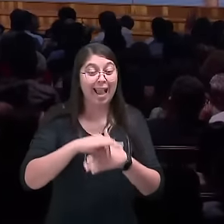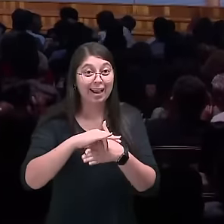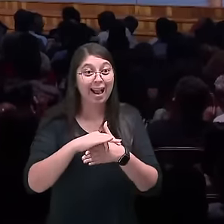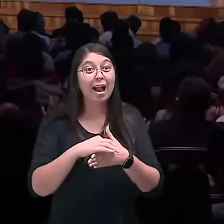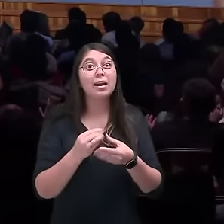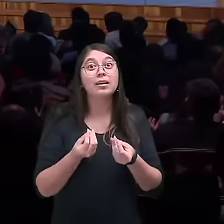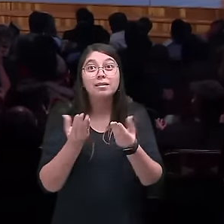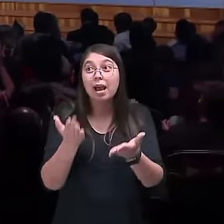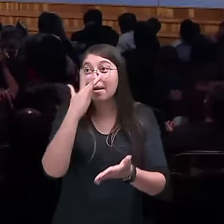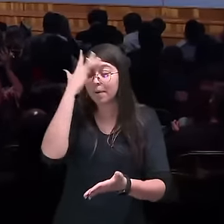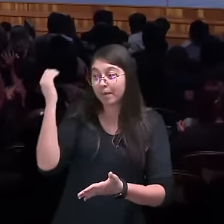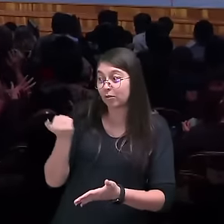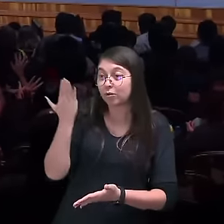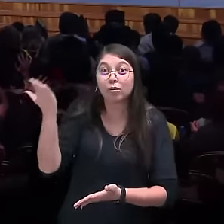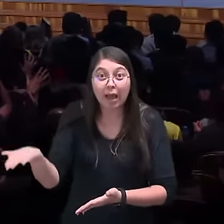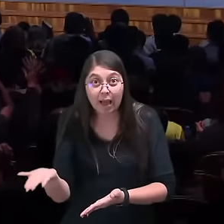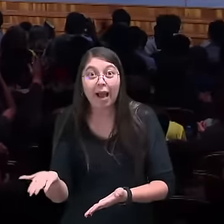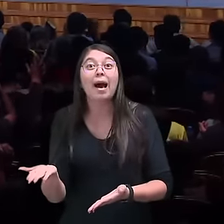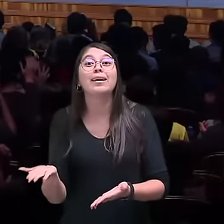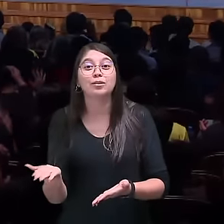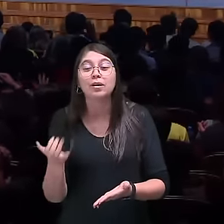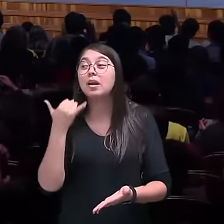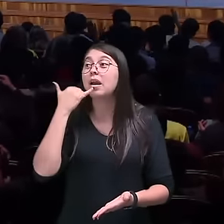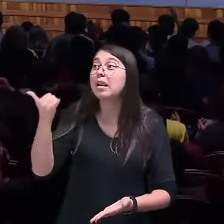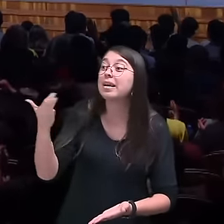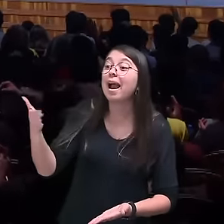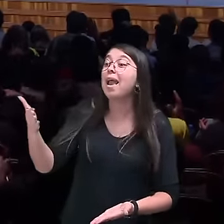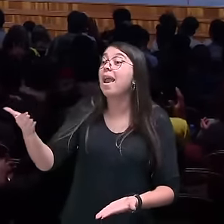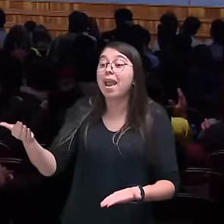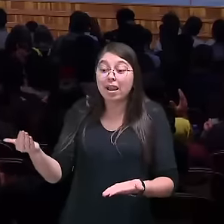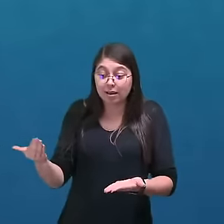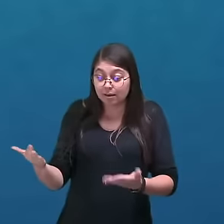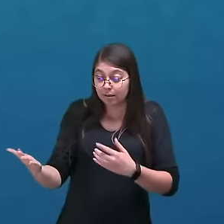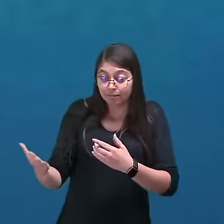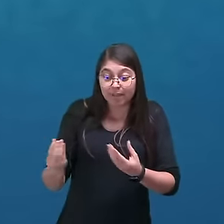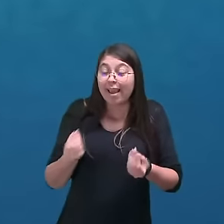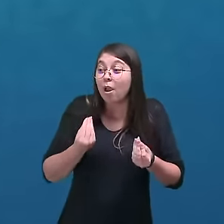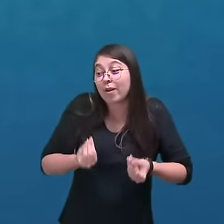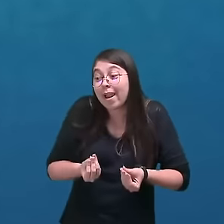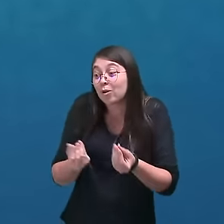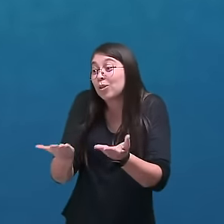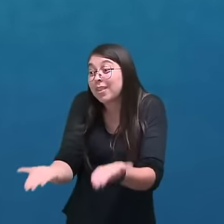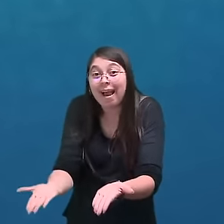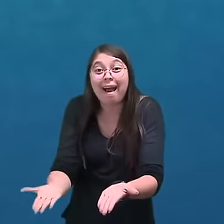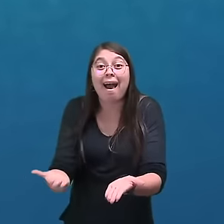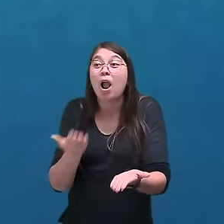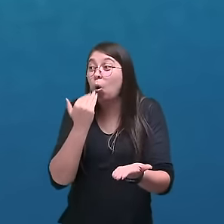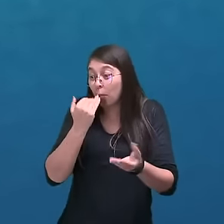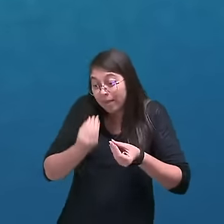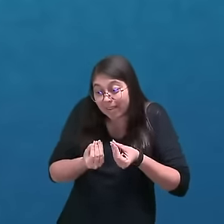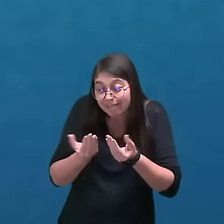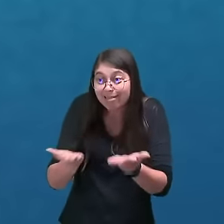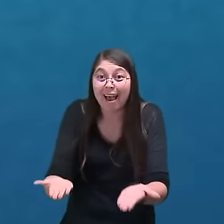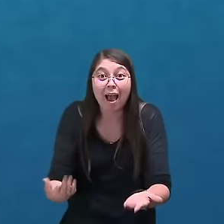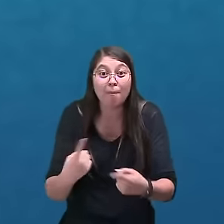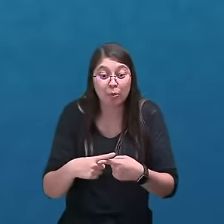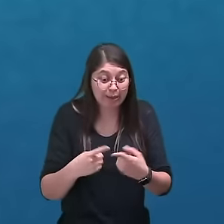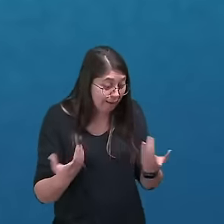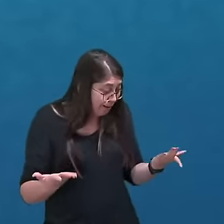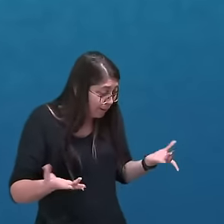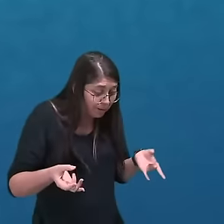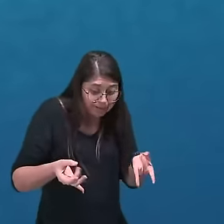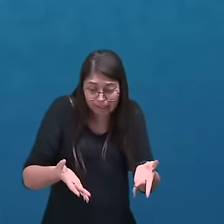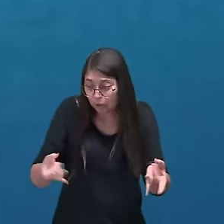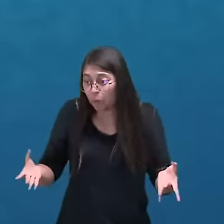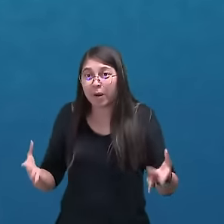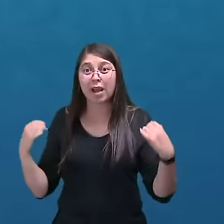para a vizinha. Você vai ter que ligar para a igreja e falar: oh, bispa, eu quero doar comida para a igreja. Eu quero doar